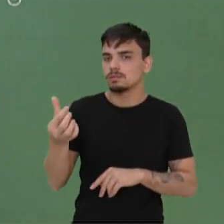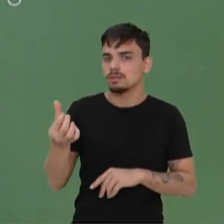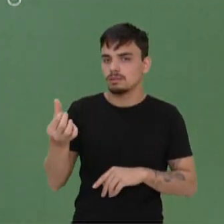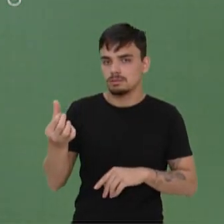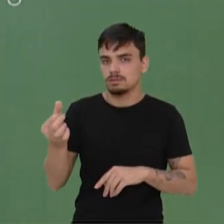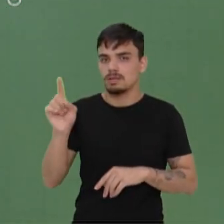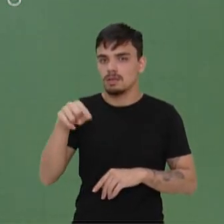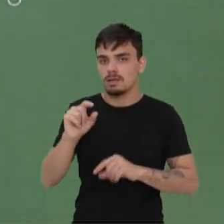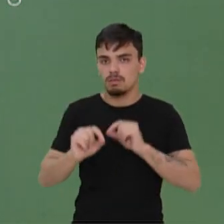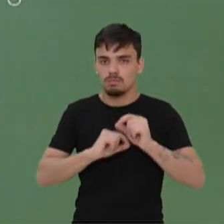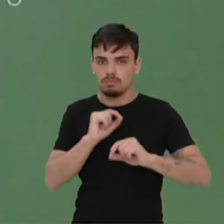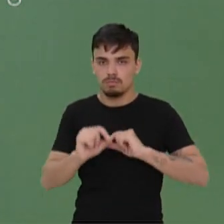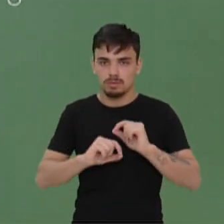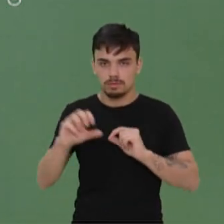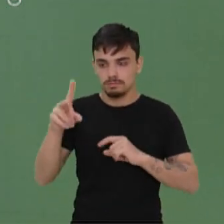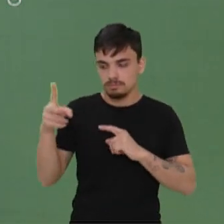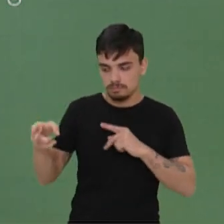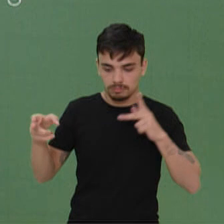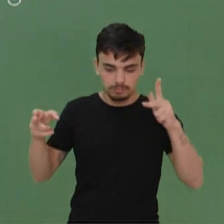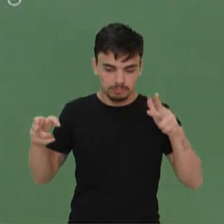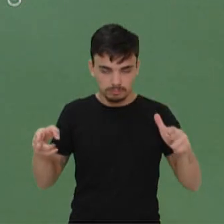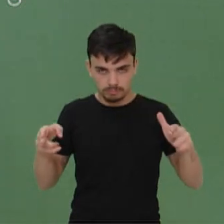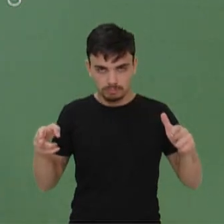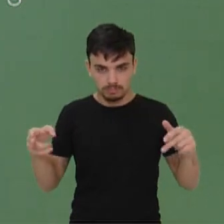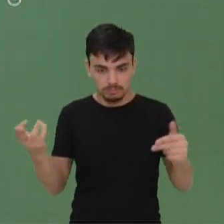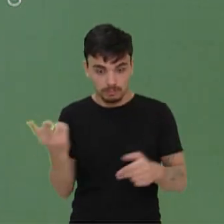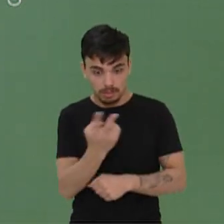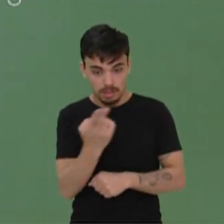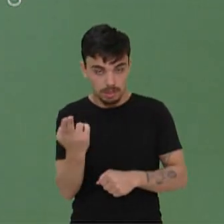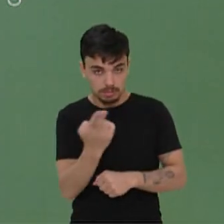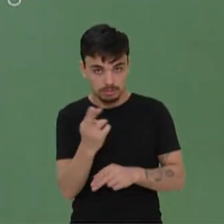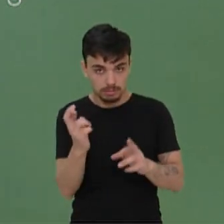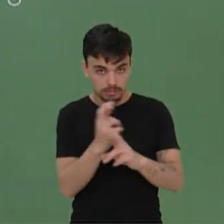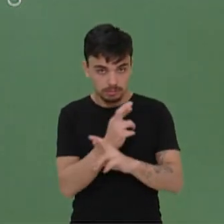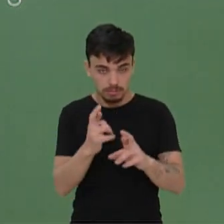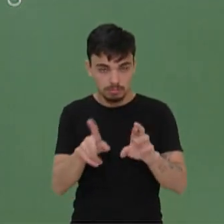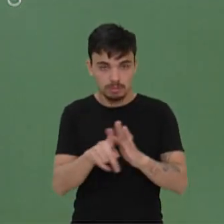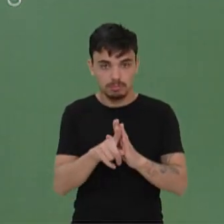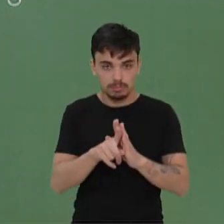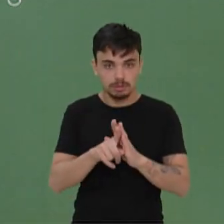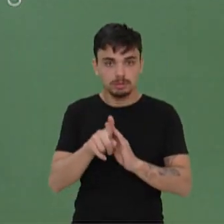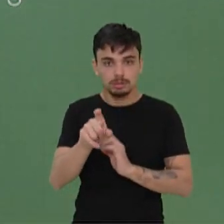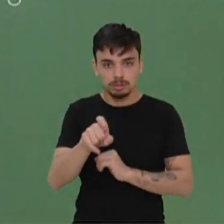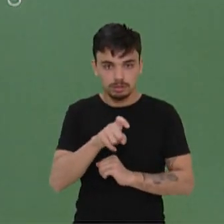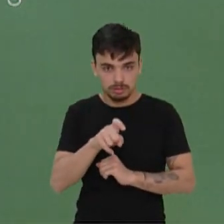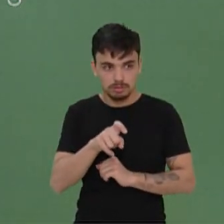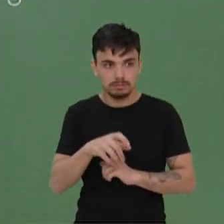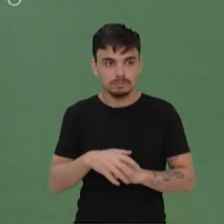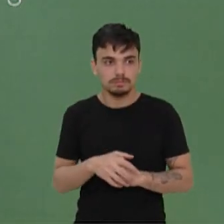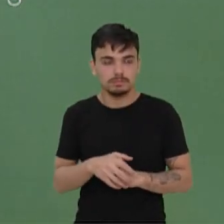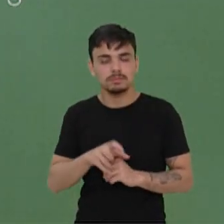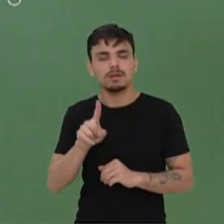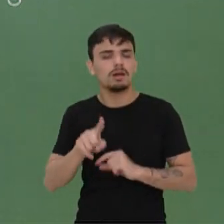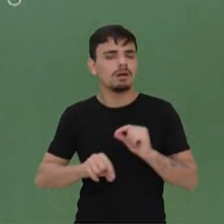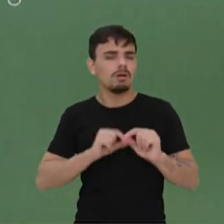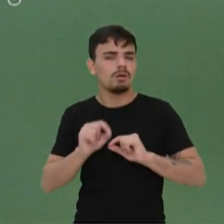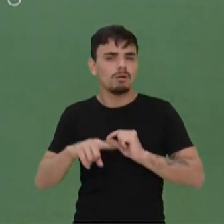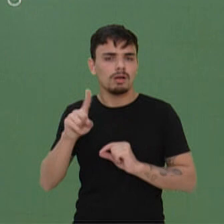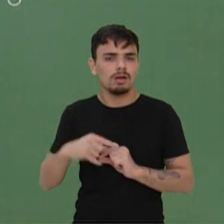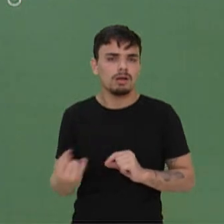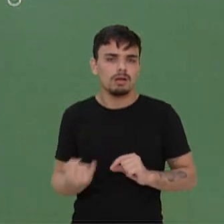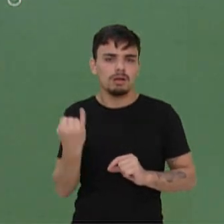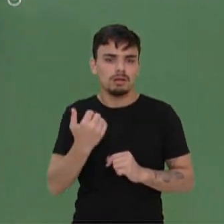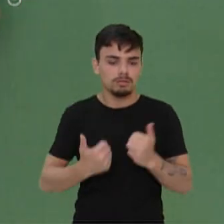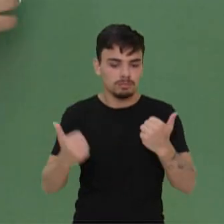eles são simétricos em relação ao meu x do vértice. Tá, o que que isso tem de importante? Se você substituir o 0